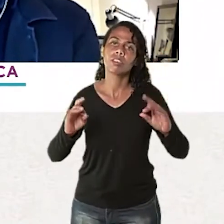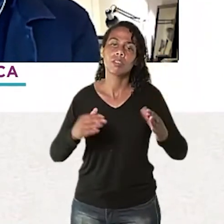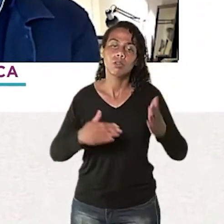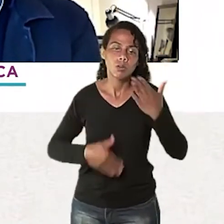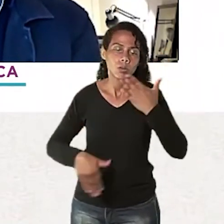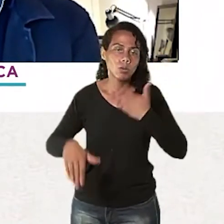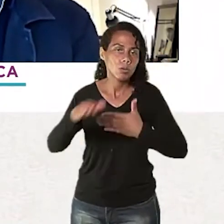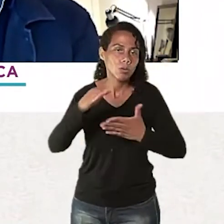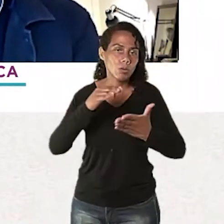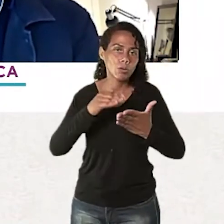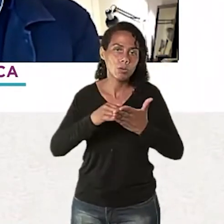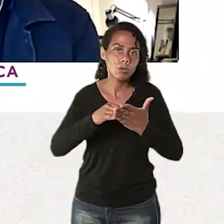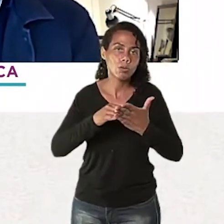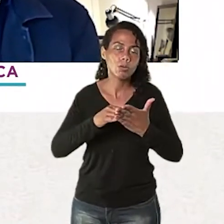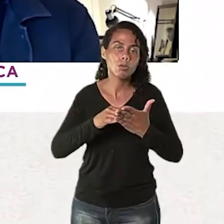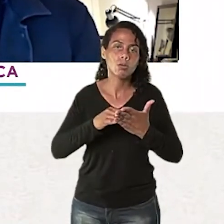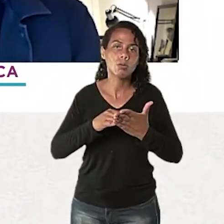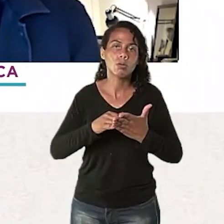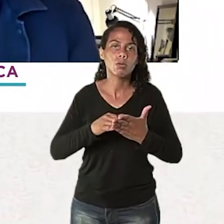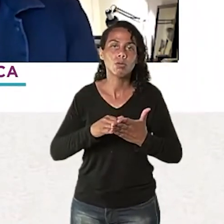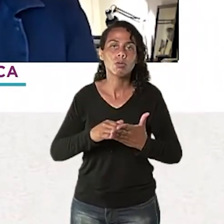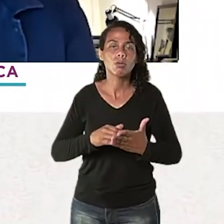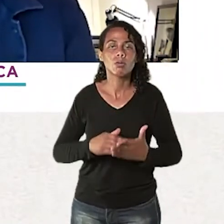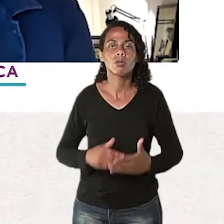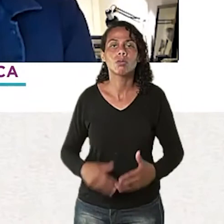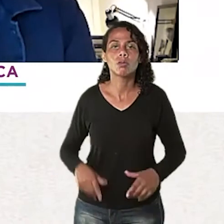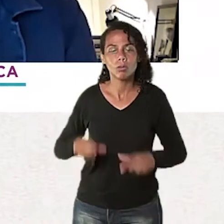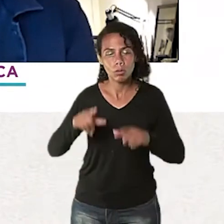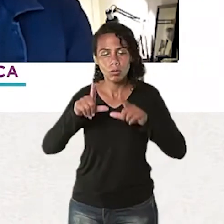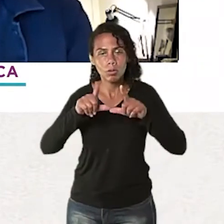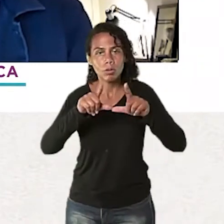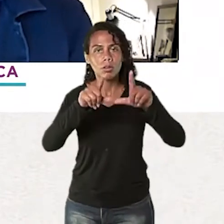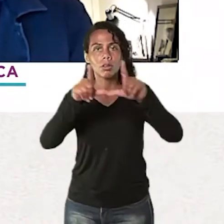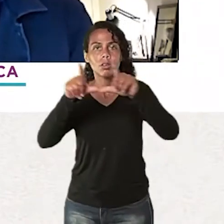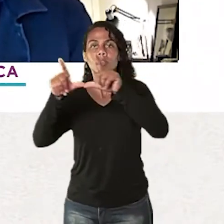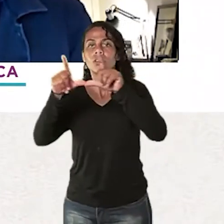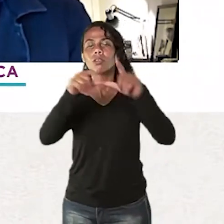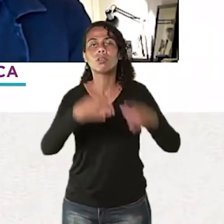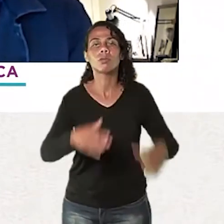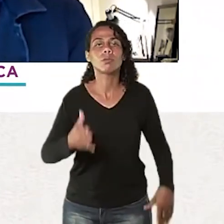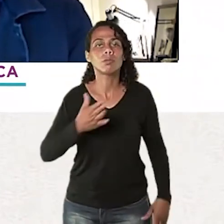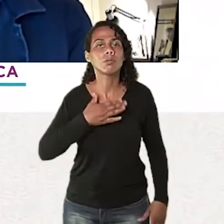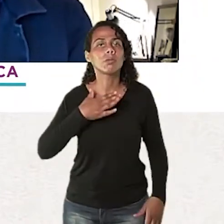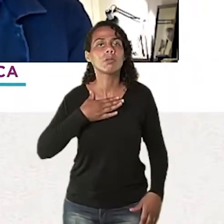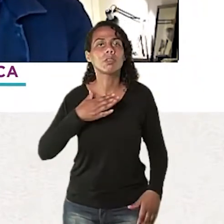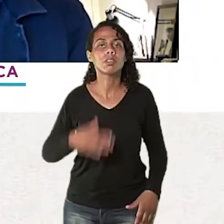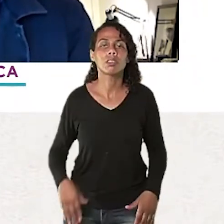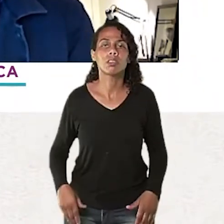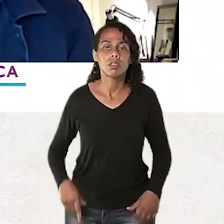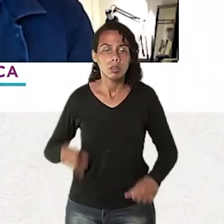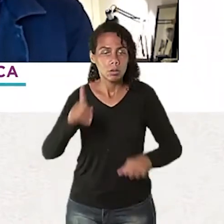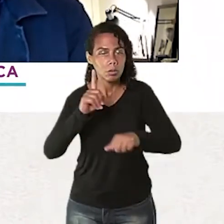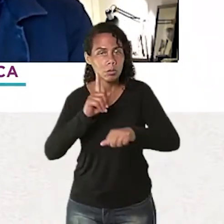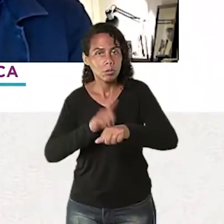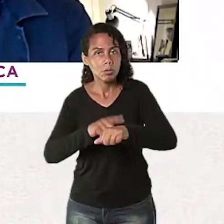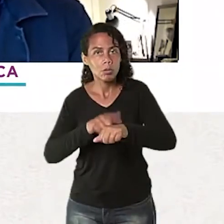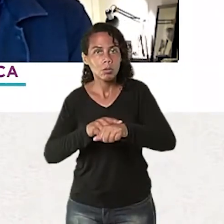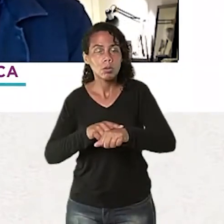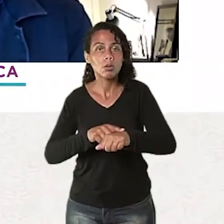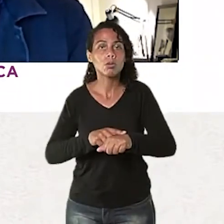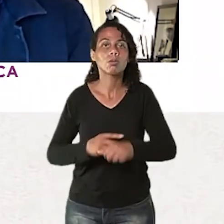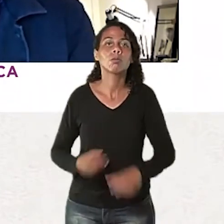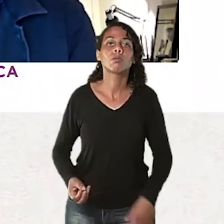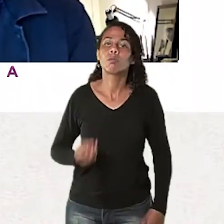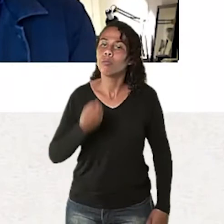não quero ler esse livro. Eu quero ler um livro um pouco mais divertido. Um pouco mais, diria até narrativo mesmo,